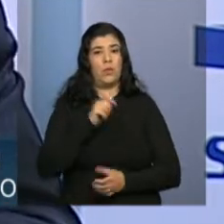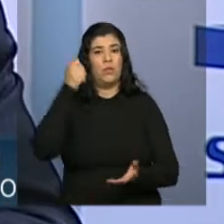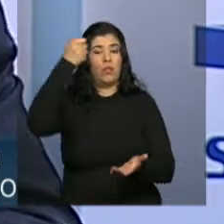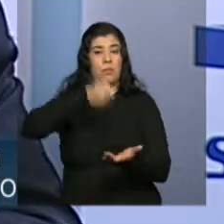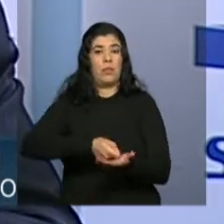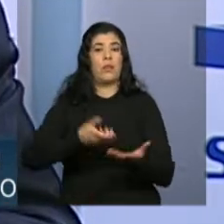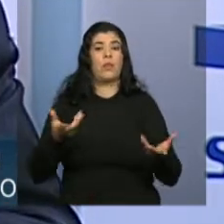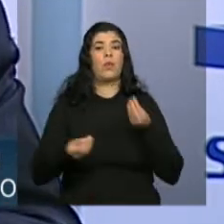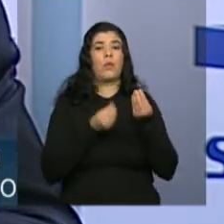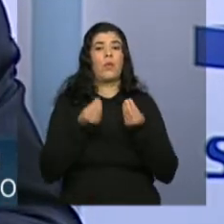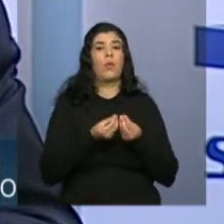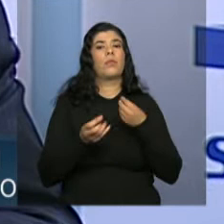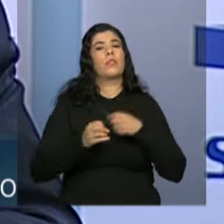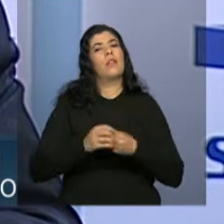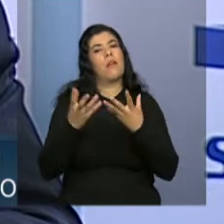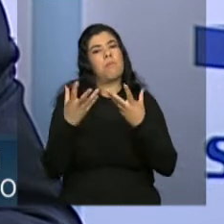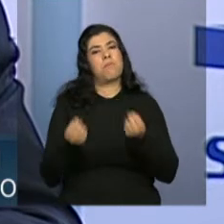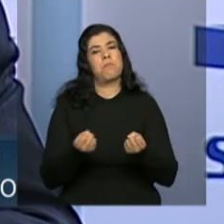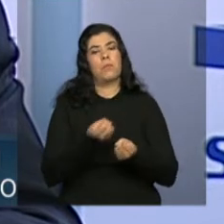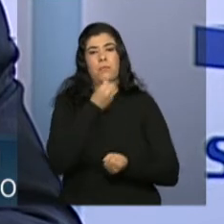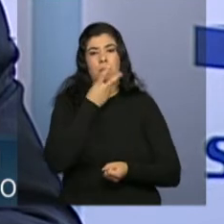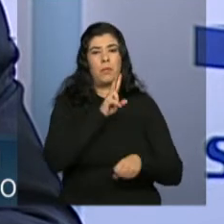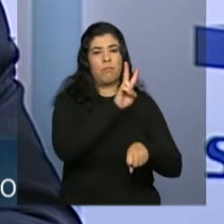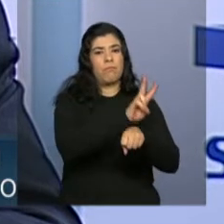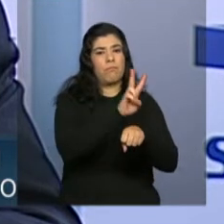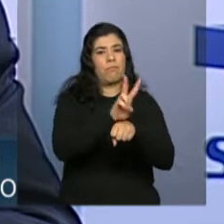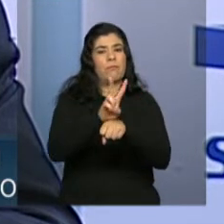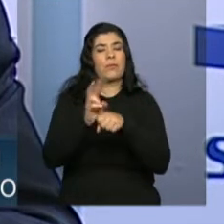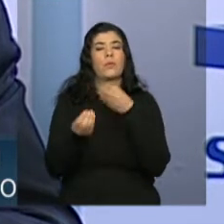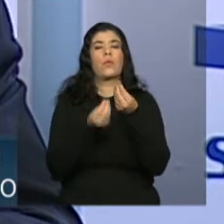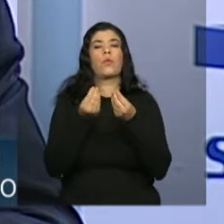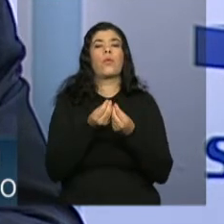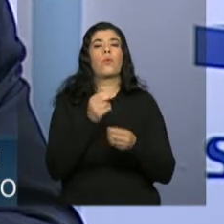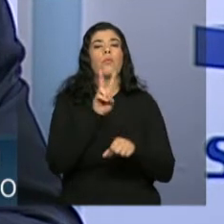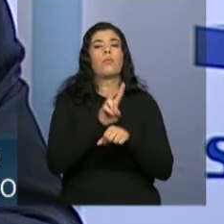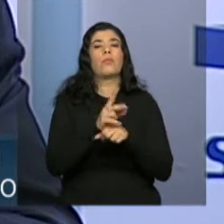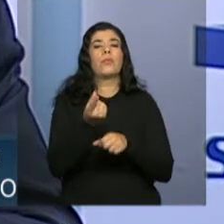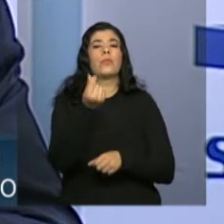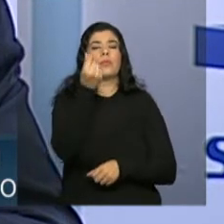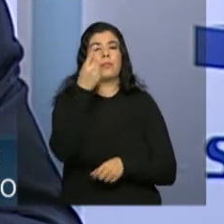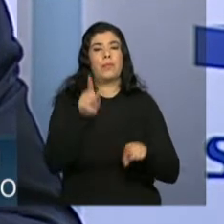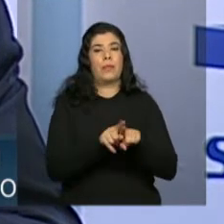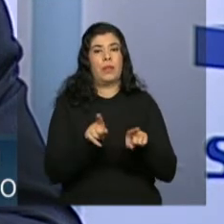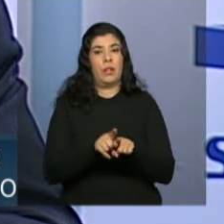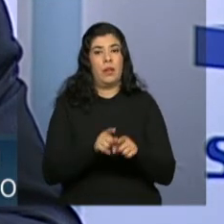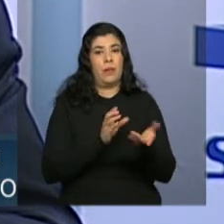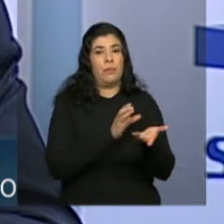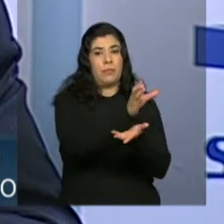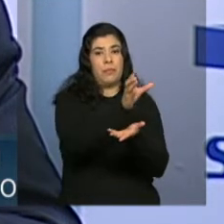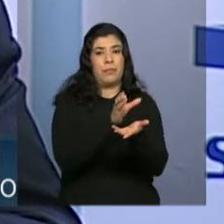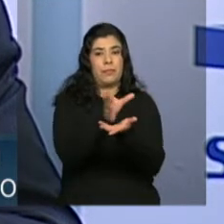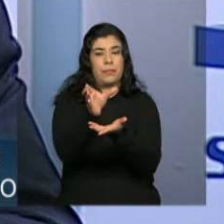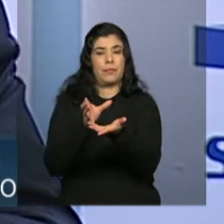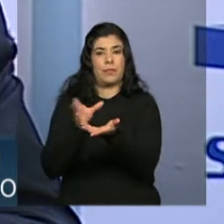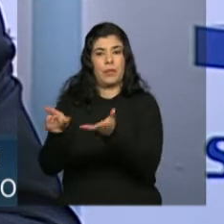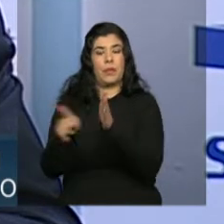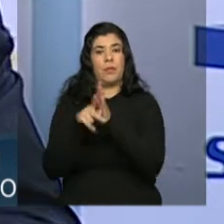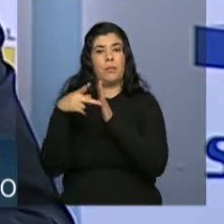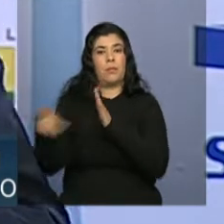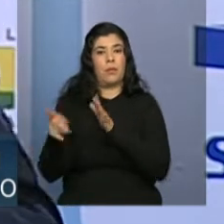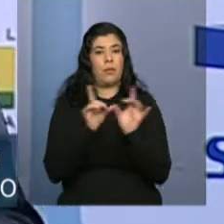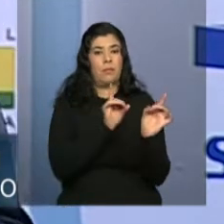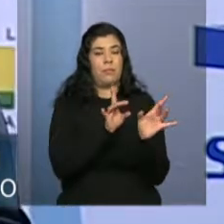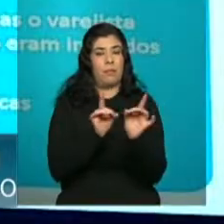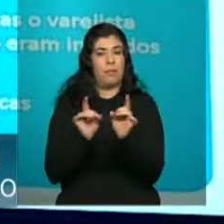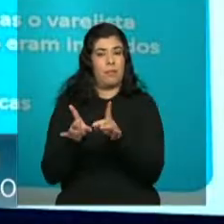permitir um monitoramento melhor do que é de como está o mercado de preço e uma distribuição mais equânime aí do mercado por